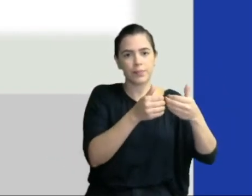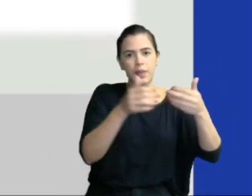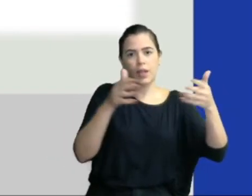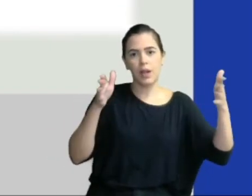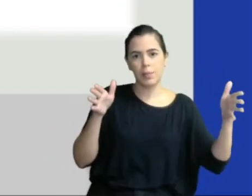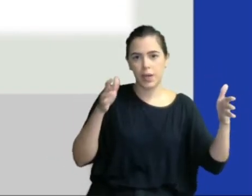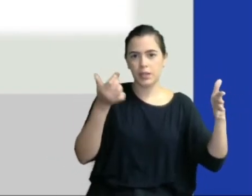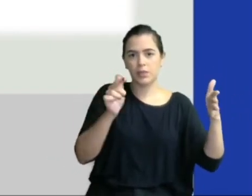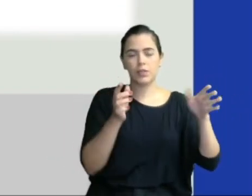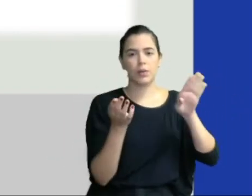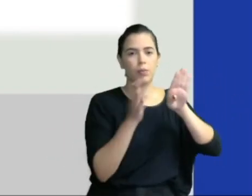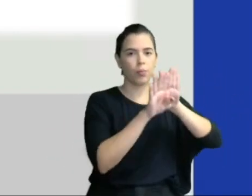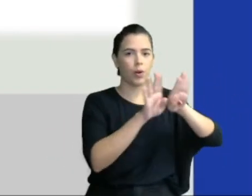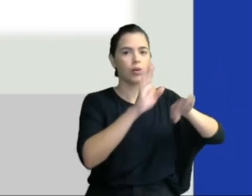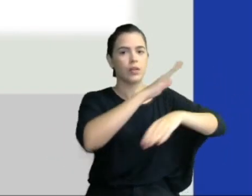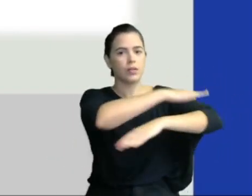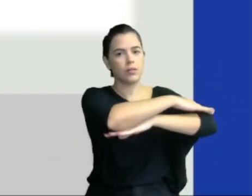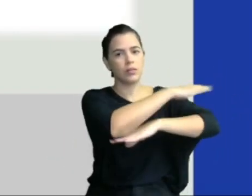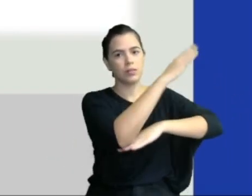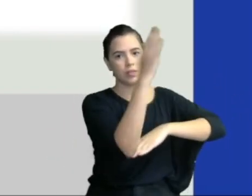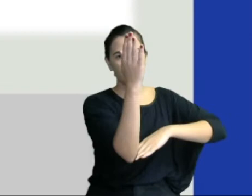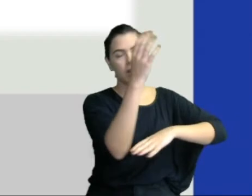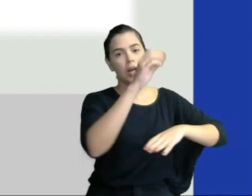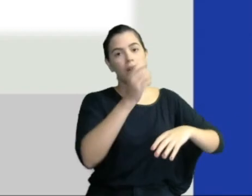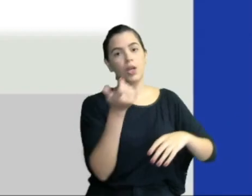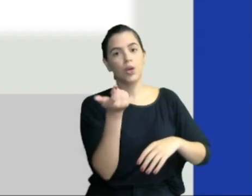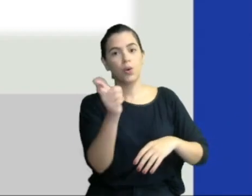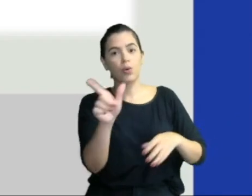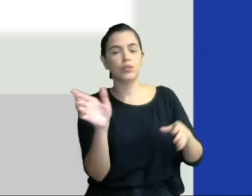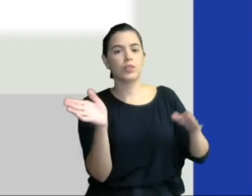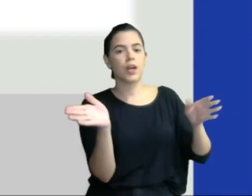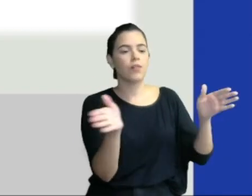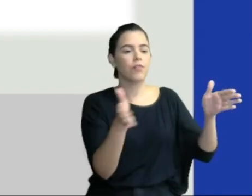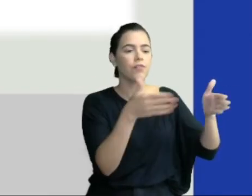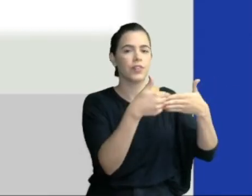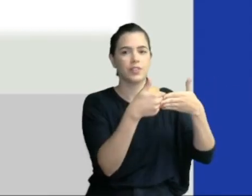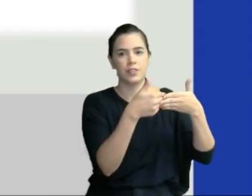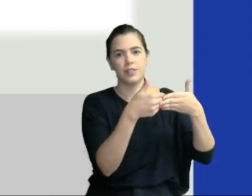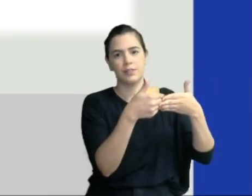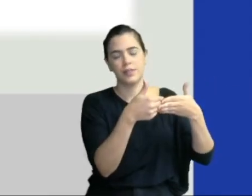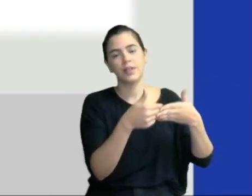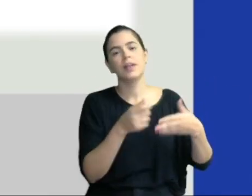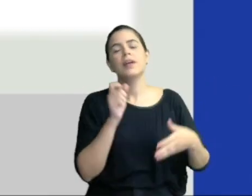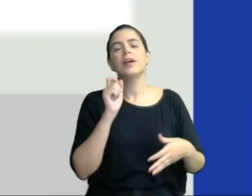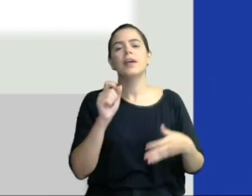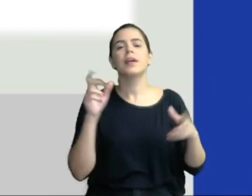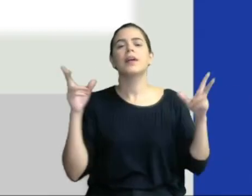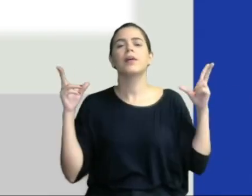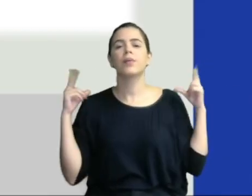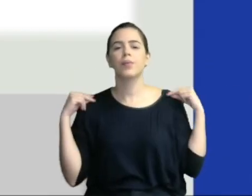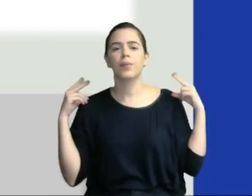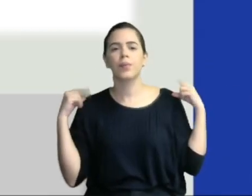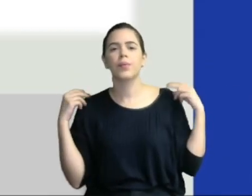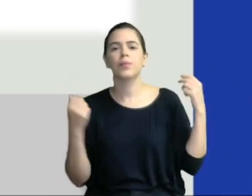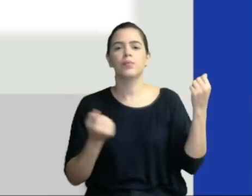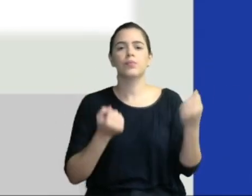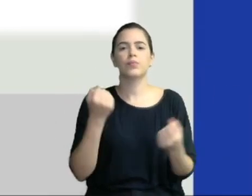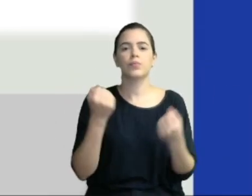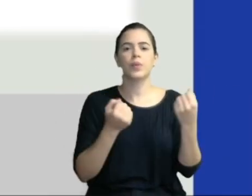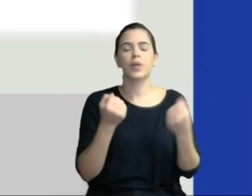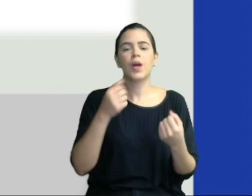tinham portas ou janelas, outros eram fechados, né? E quem dirigia aí era chamado